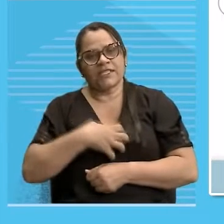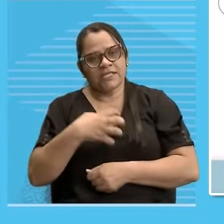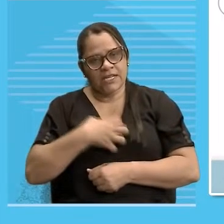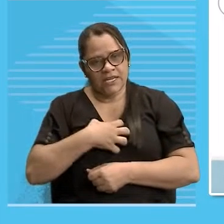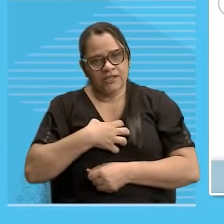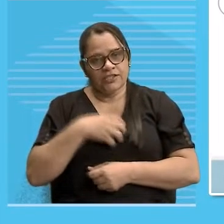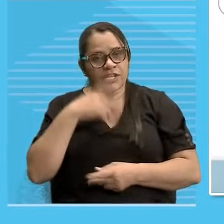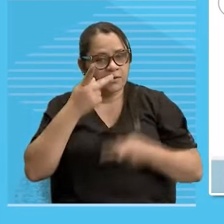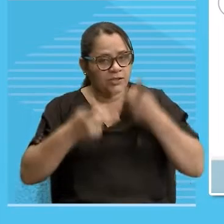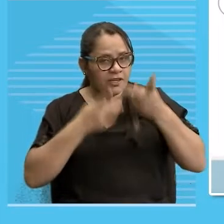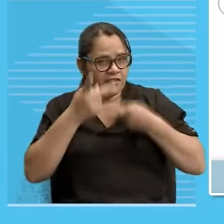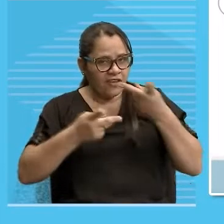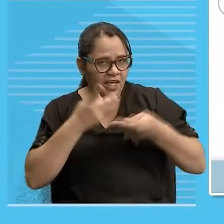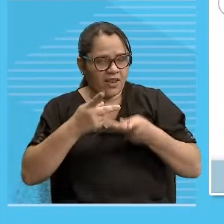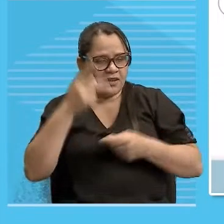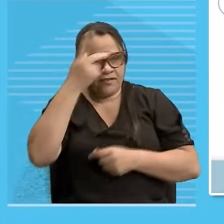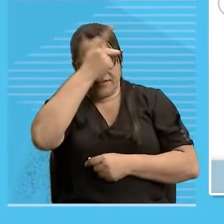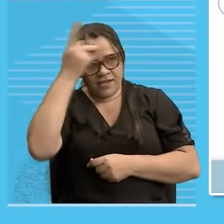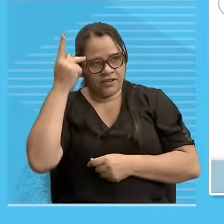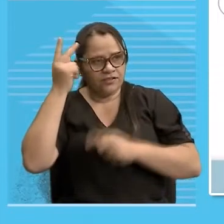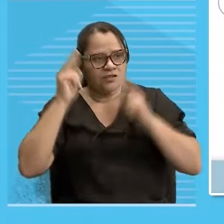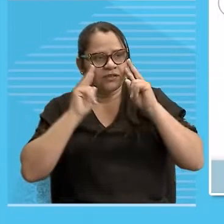Olha aí.